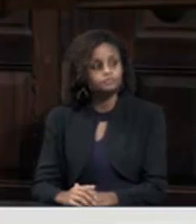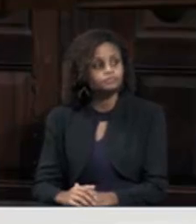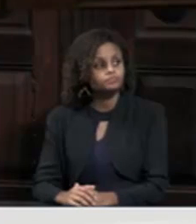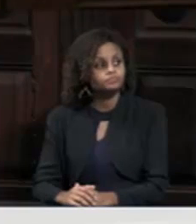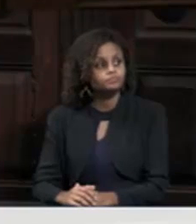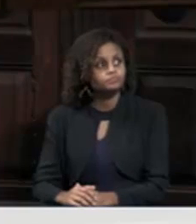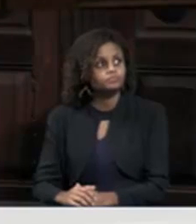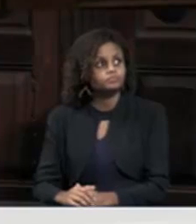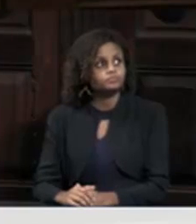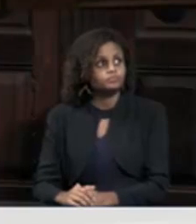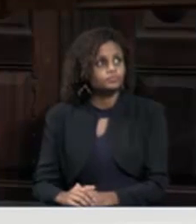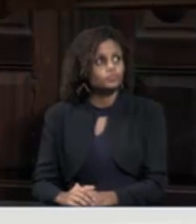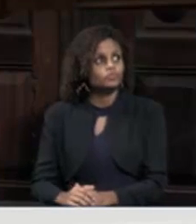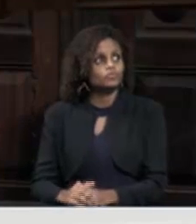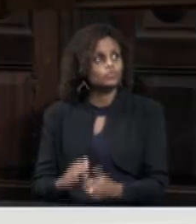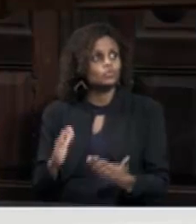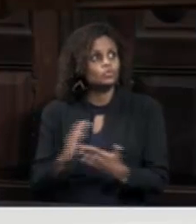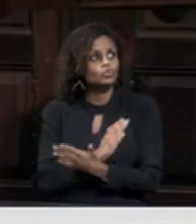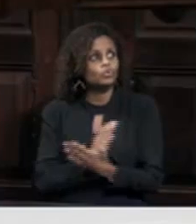Em alguns casos,